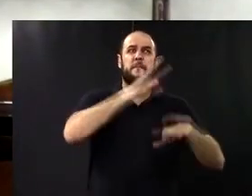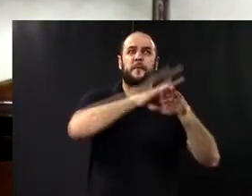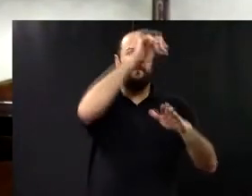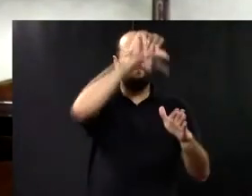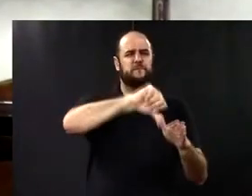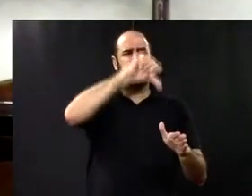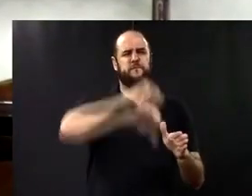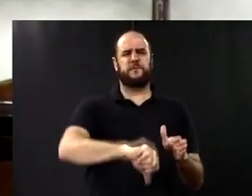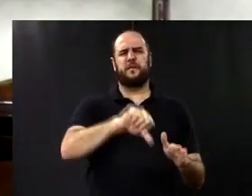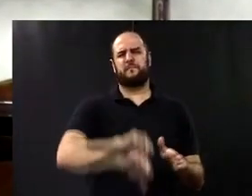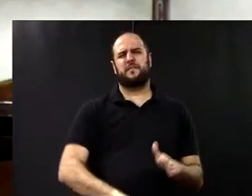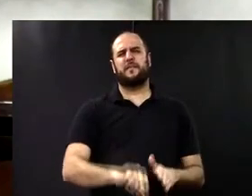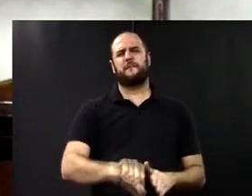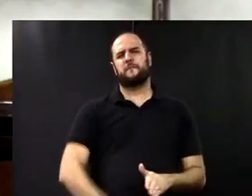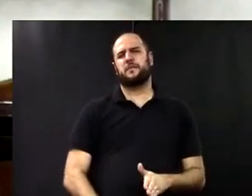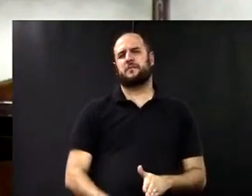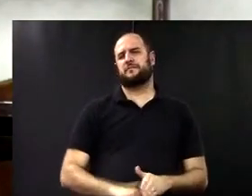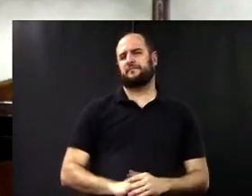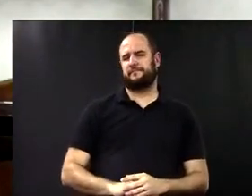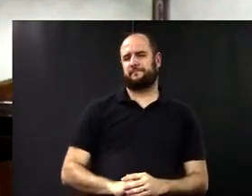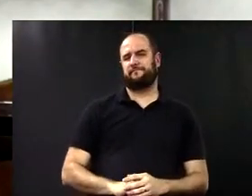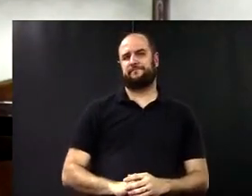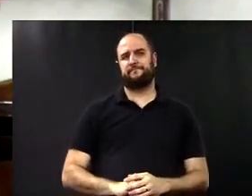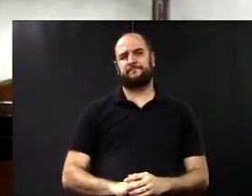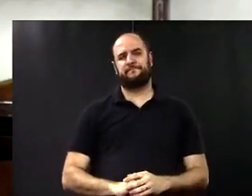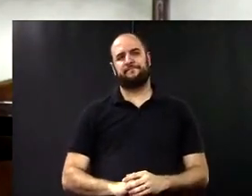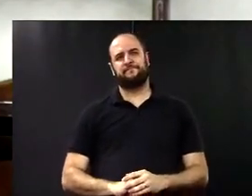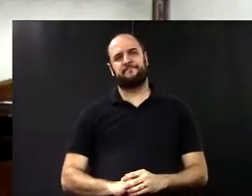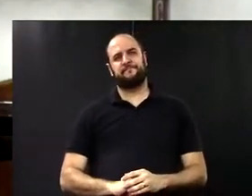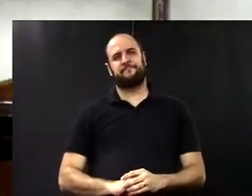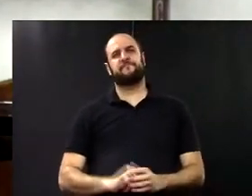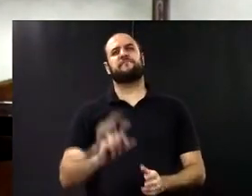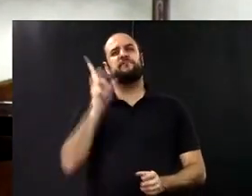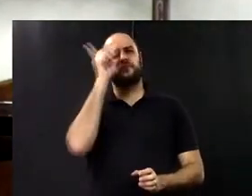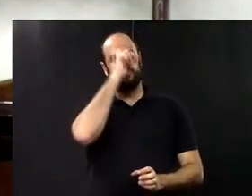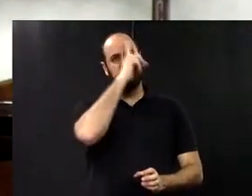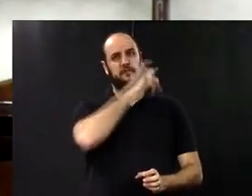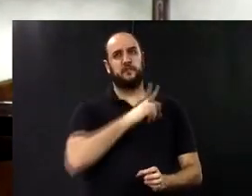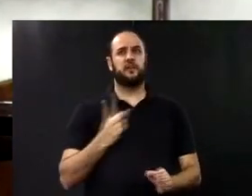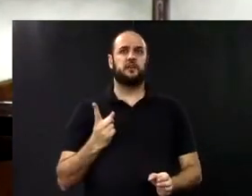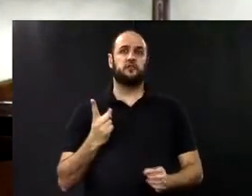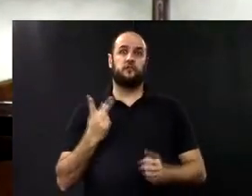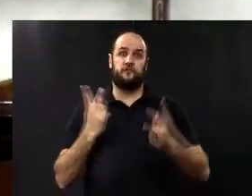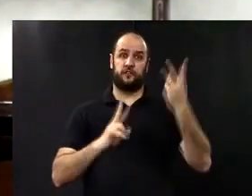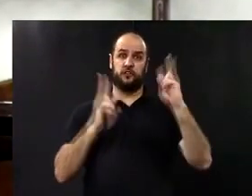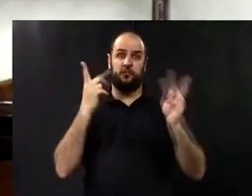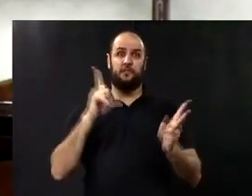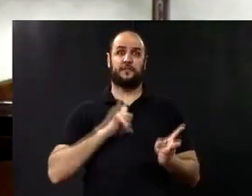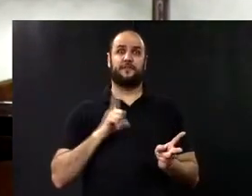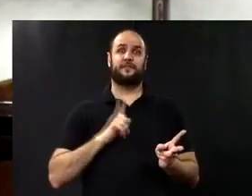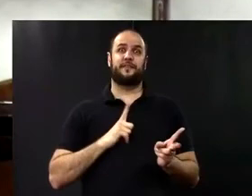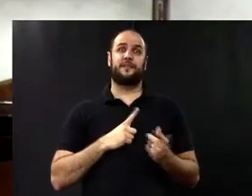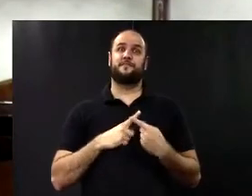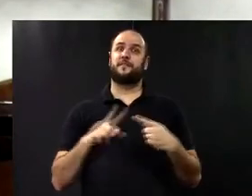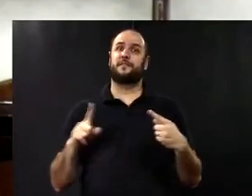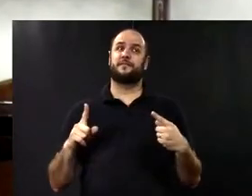mais se rendendo a essa que deveria ser uma vitória na luta.